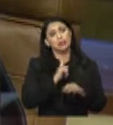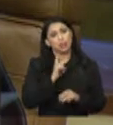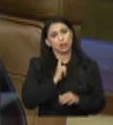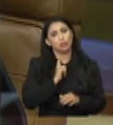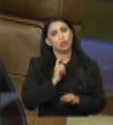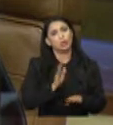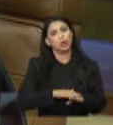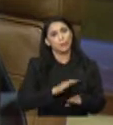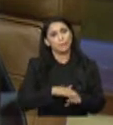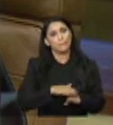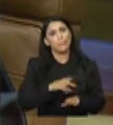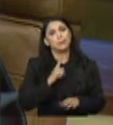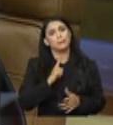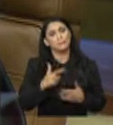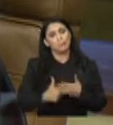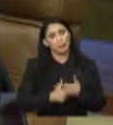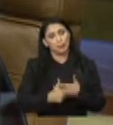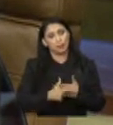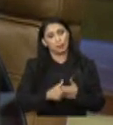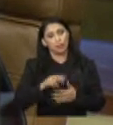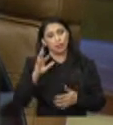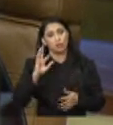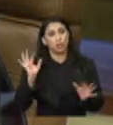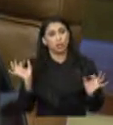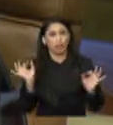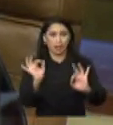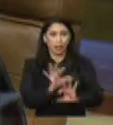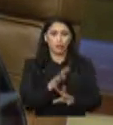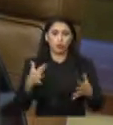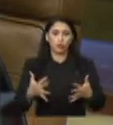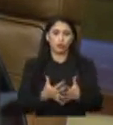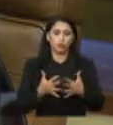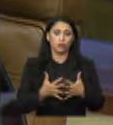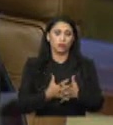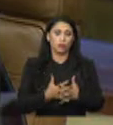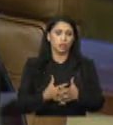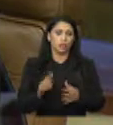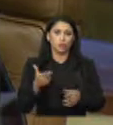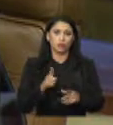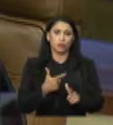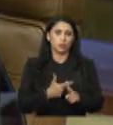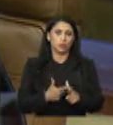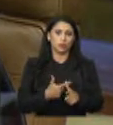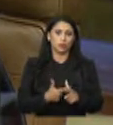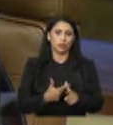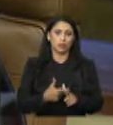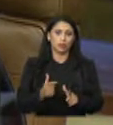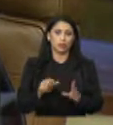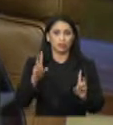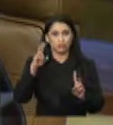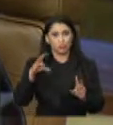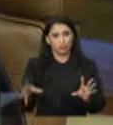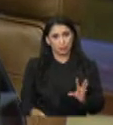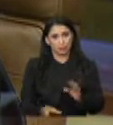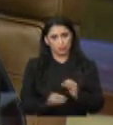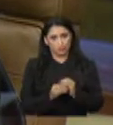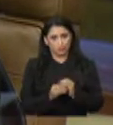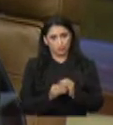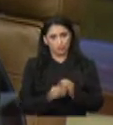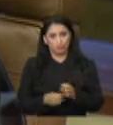função de possibilitar a solução de conflitos com o mínimo de perturbação social fecho